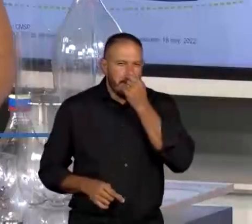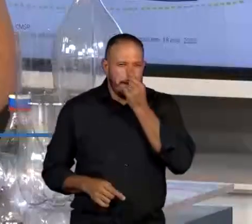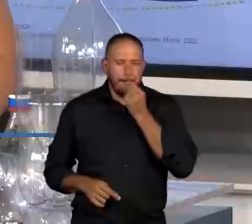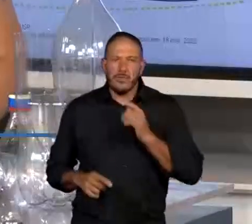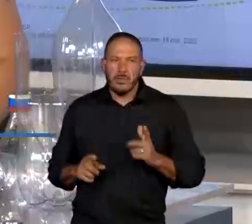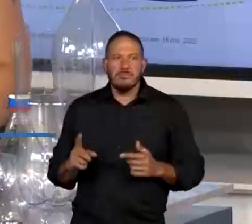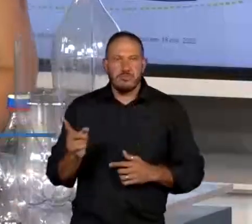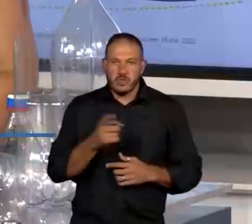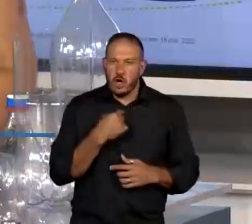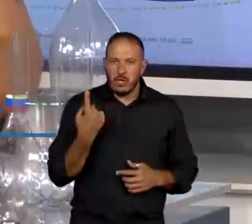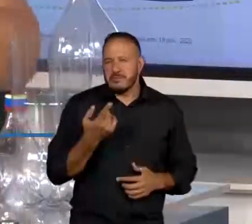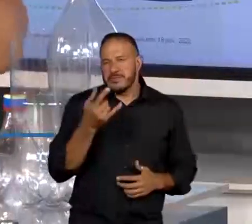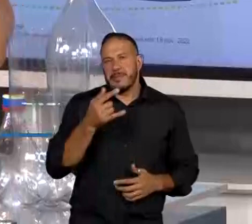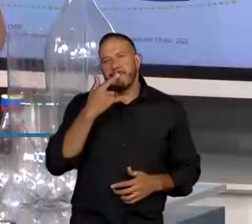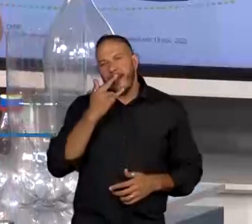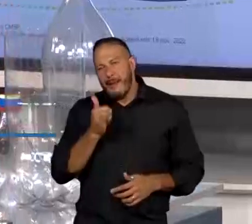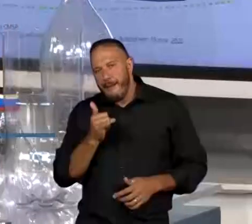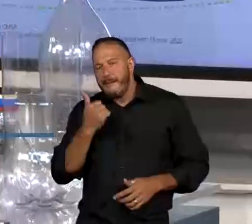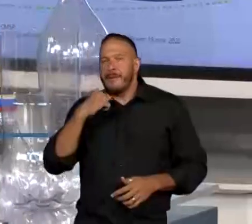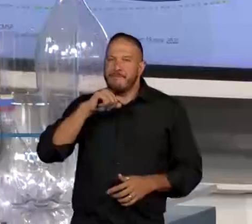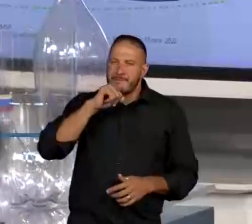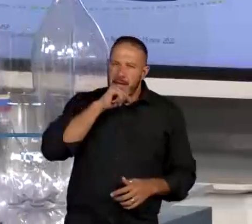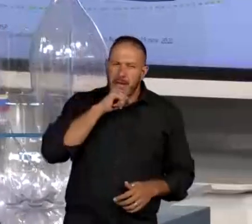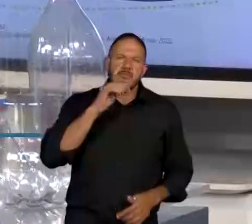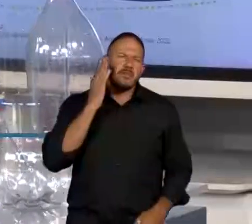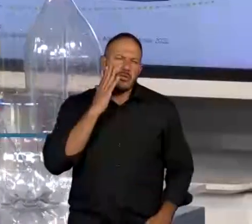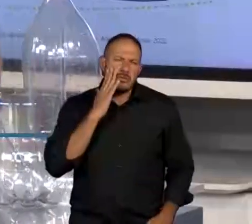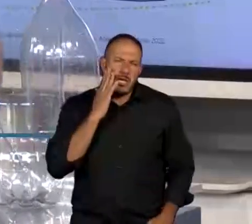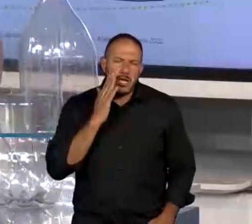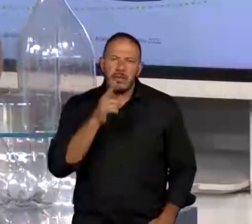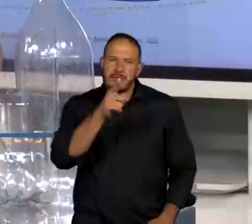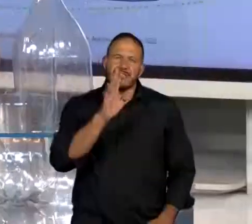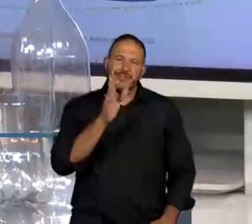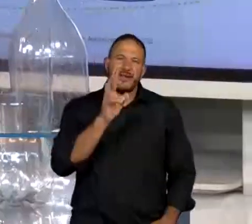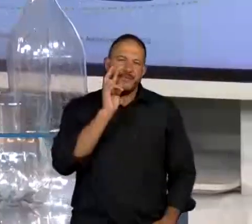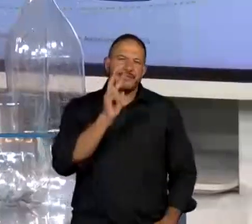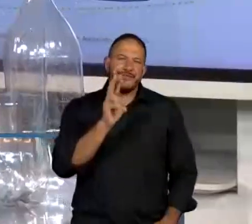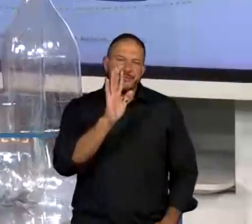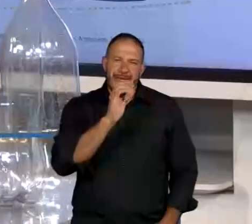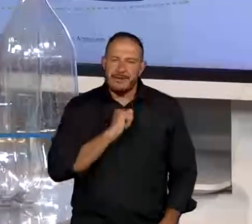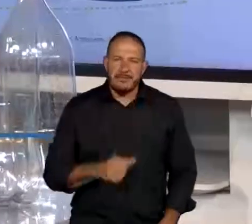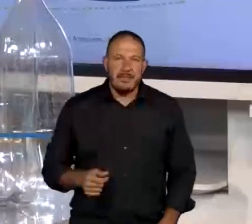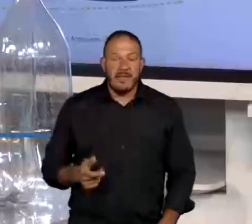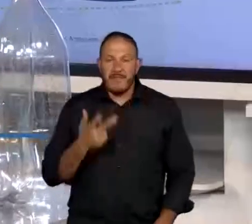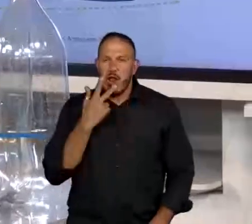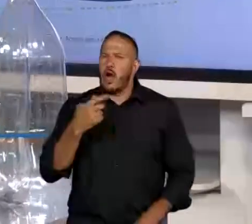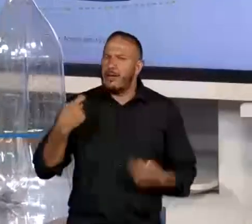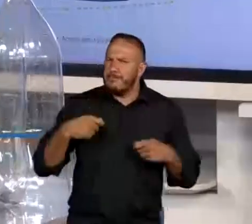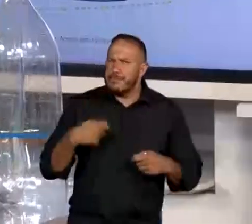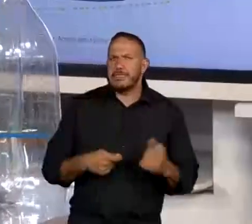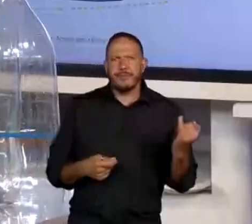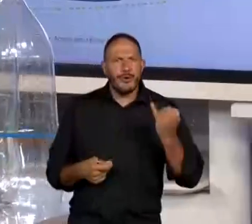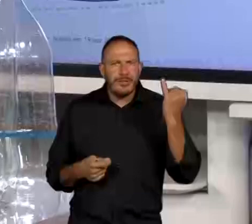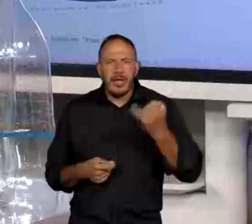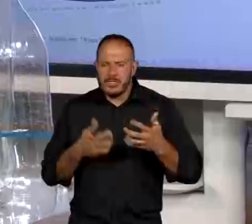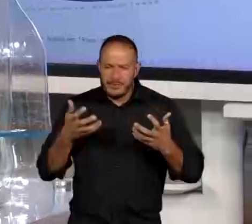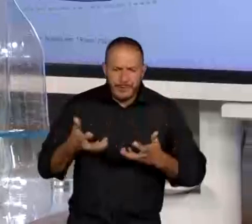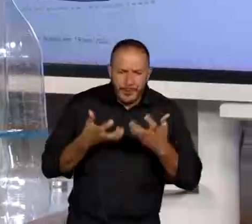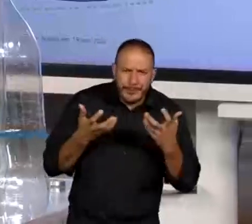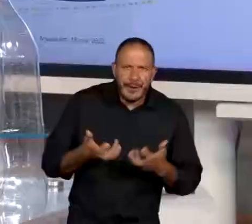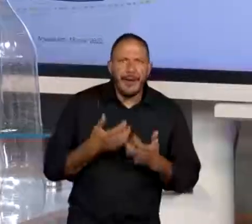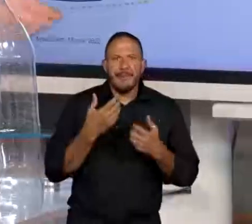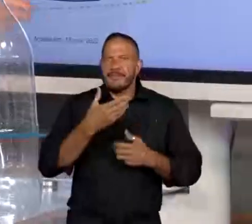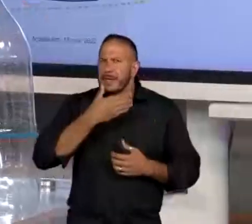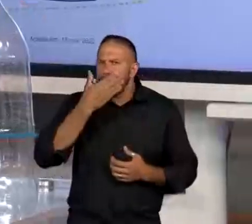Os nossos pais, eu sei que vocês devem ouvir muito isso, falam para comermos verduras, legumes e frutas, porque